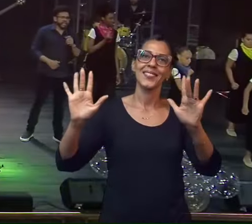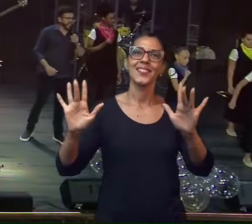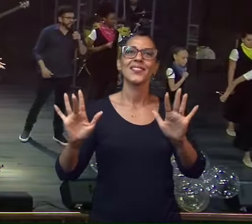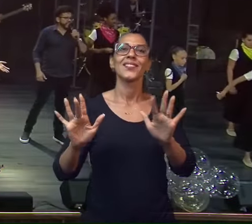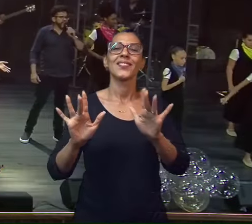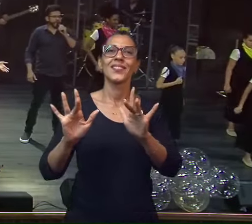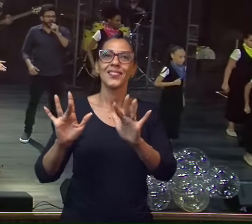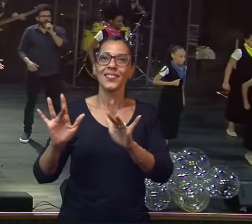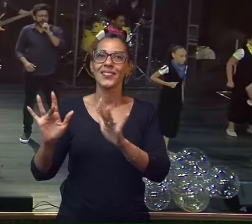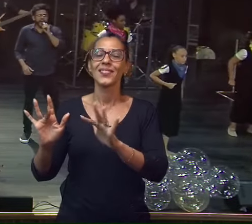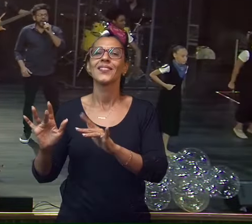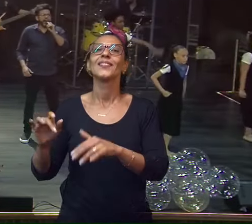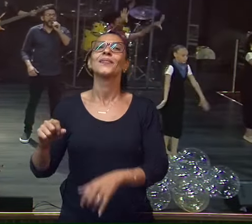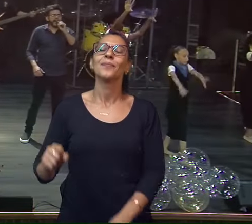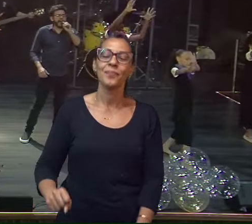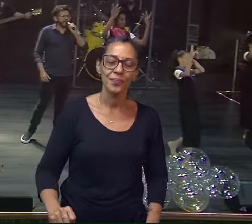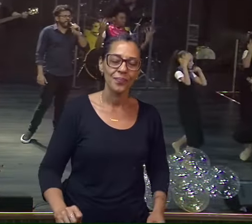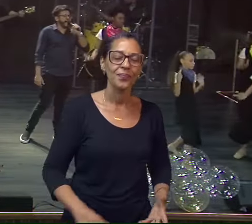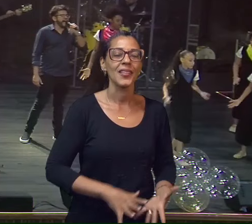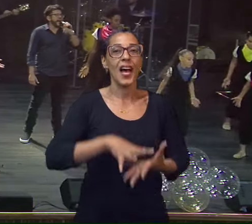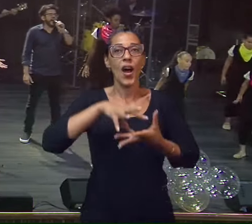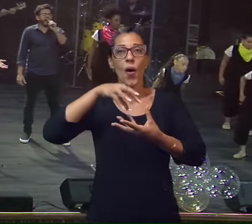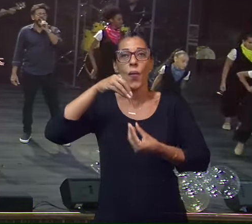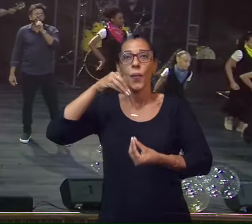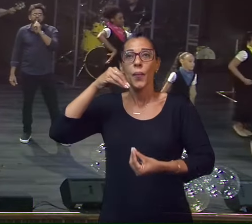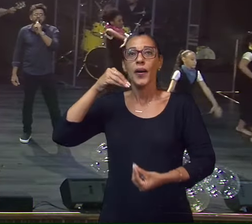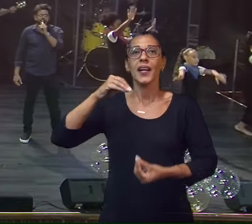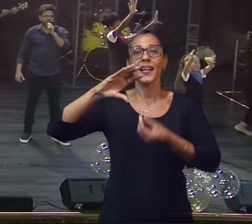canta a minha alma